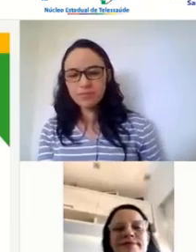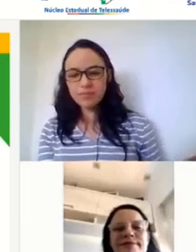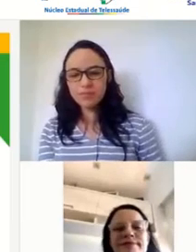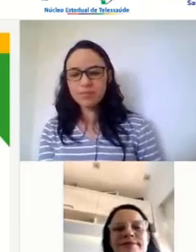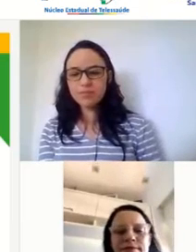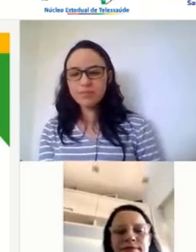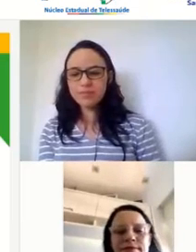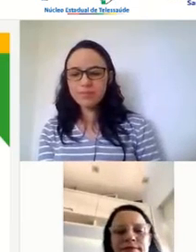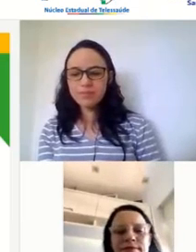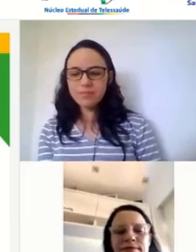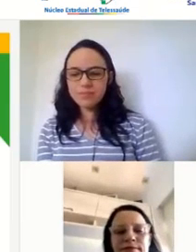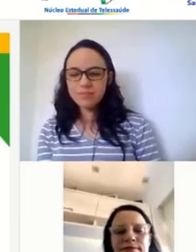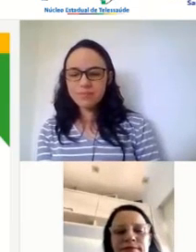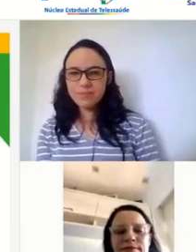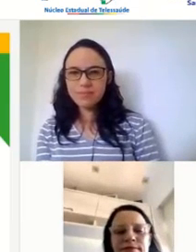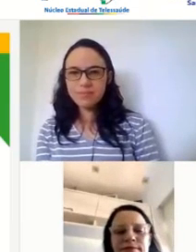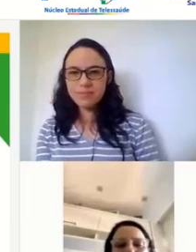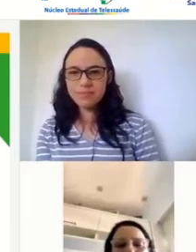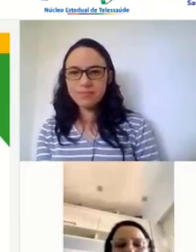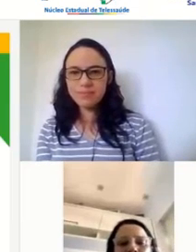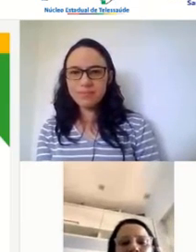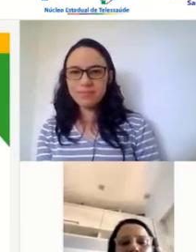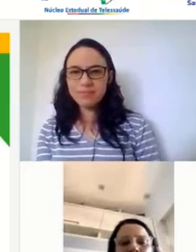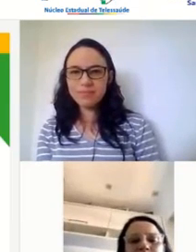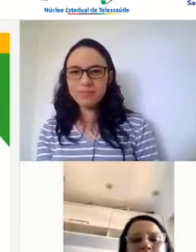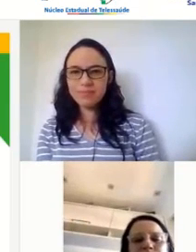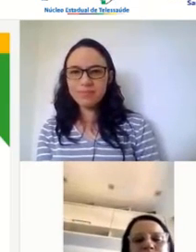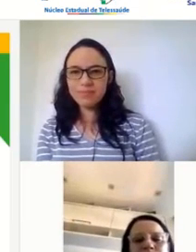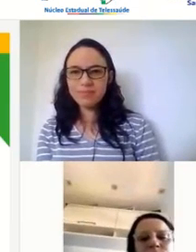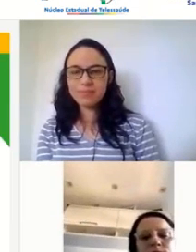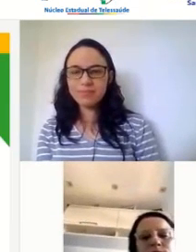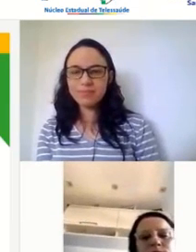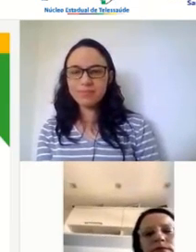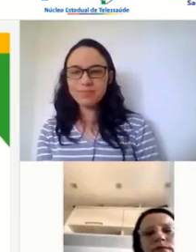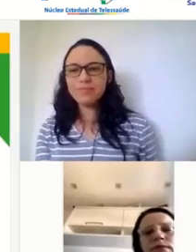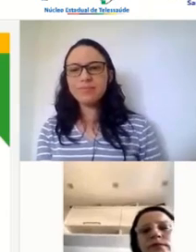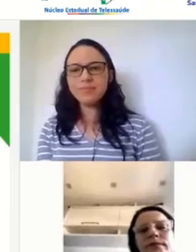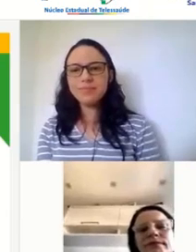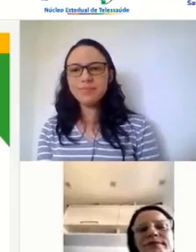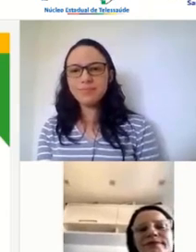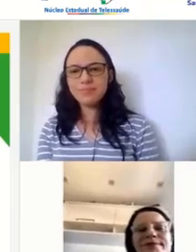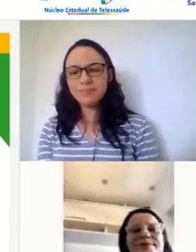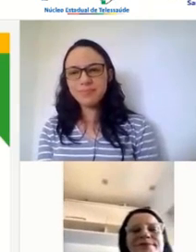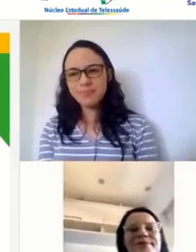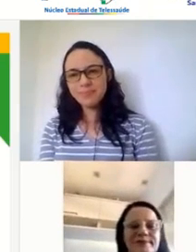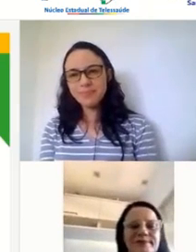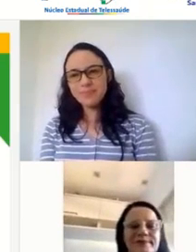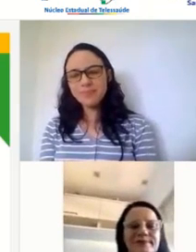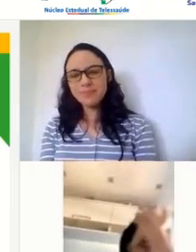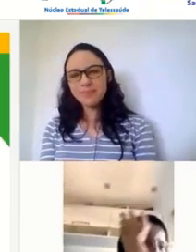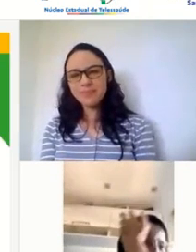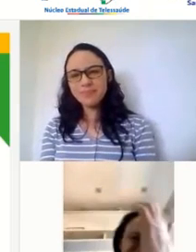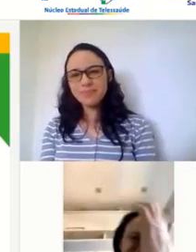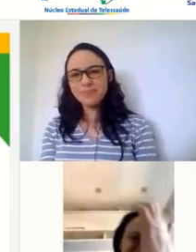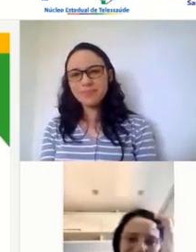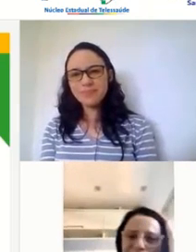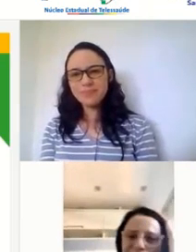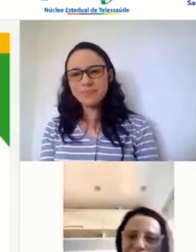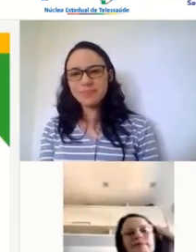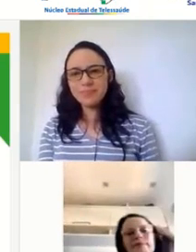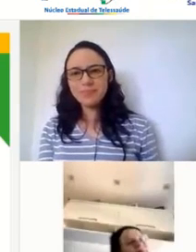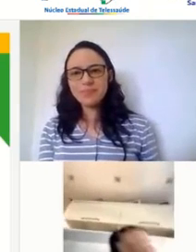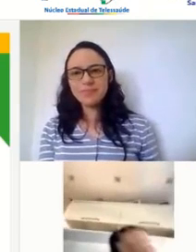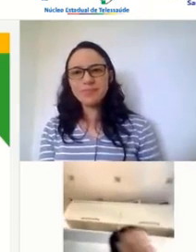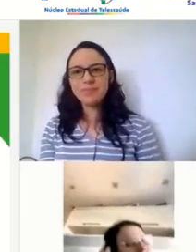vocês vão ter que liberar na segunda professor mário eu só oi